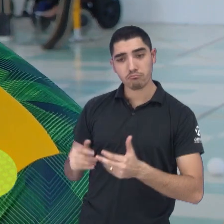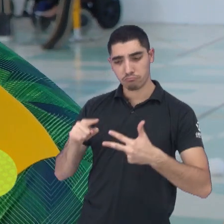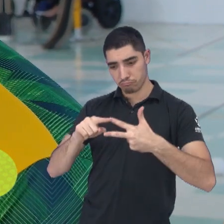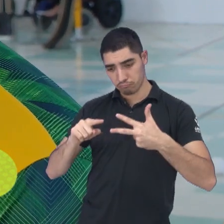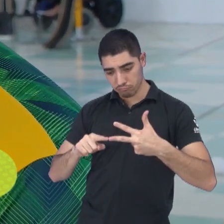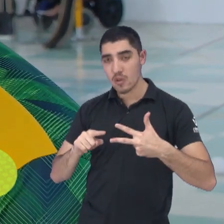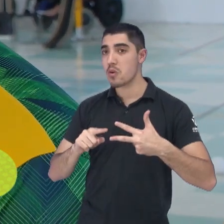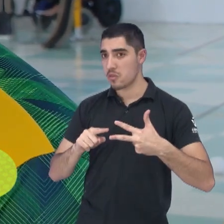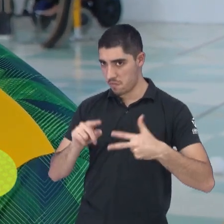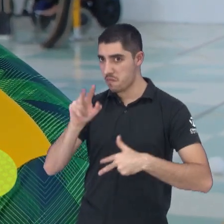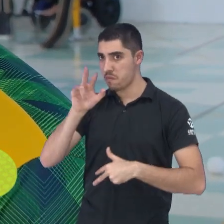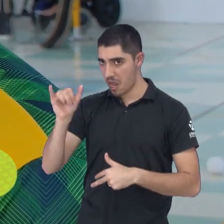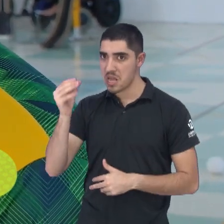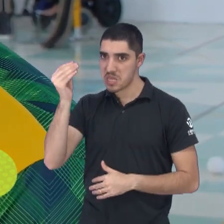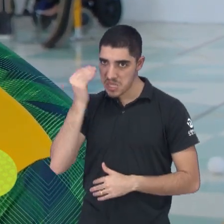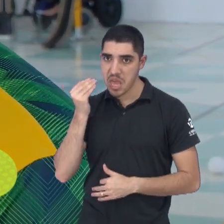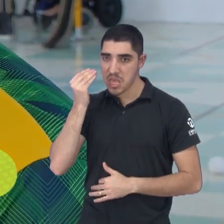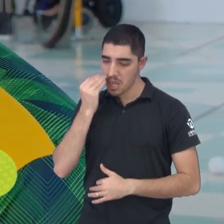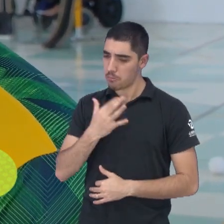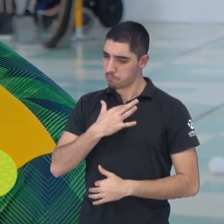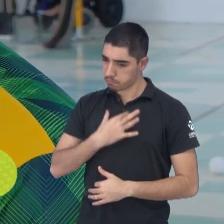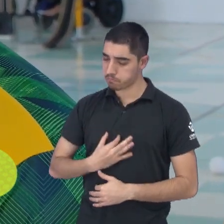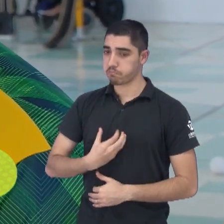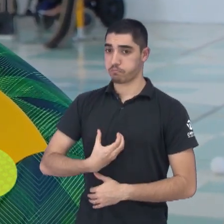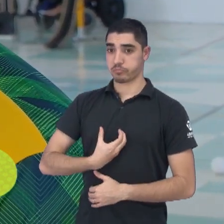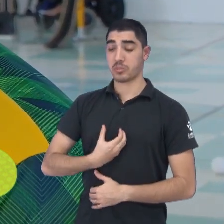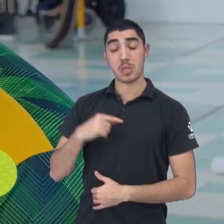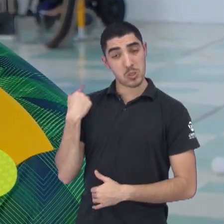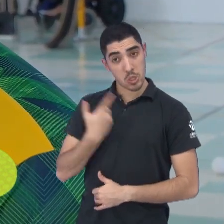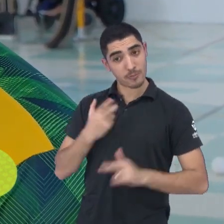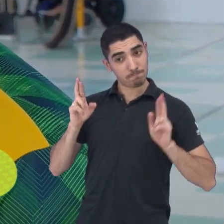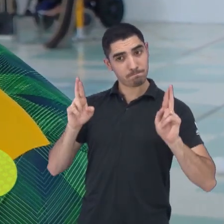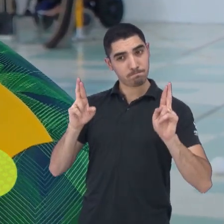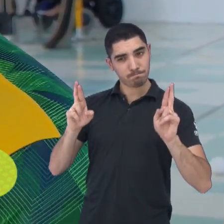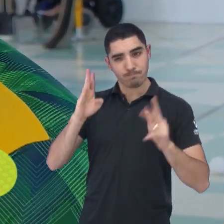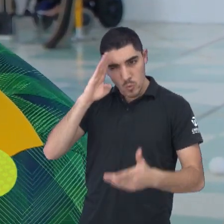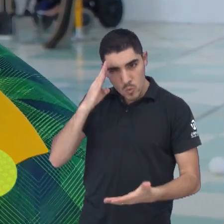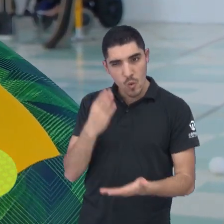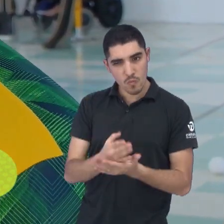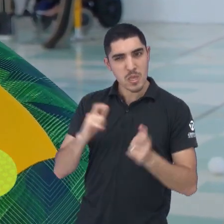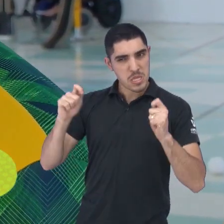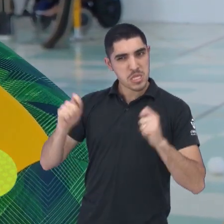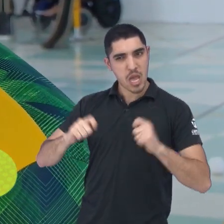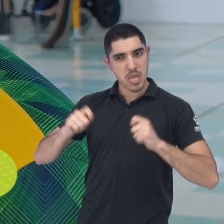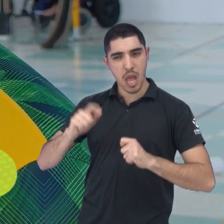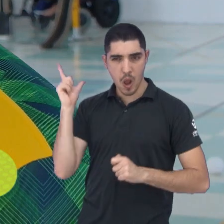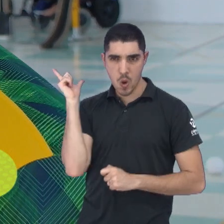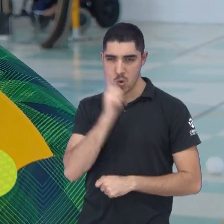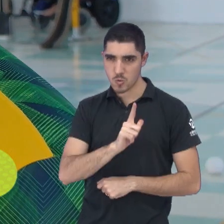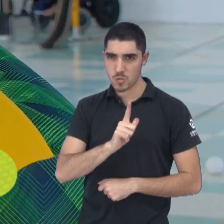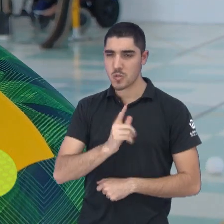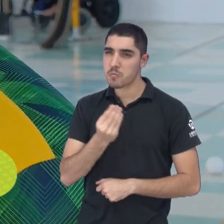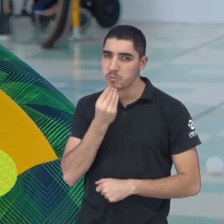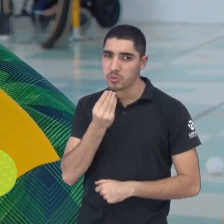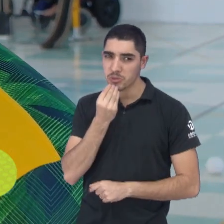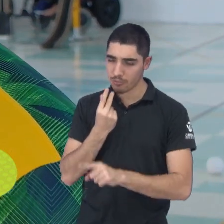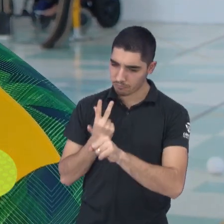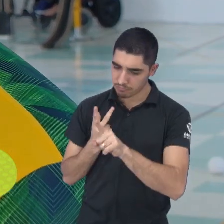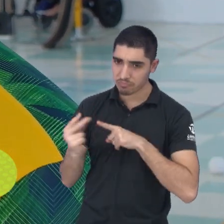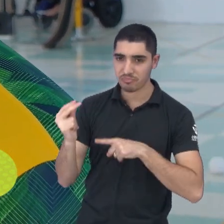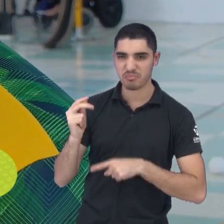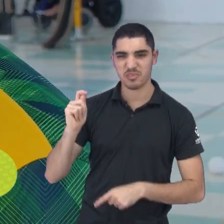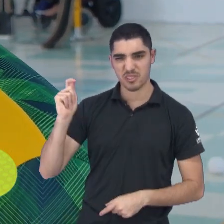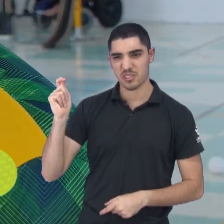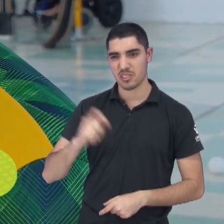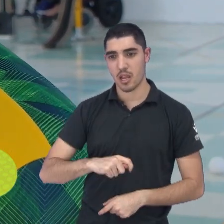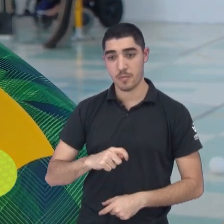grupos que vão brigar em Paris, e a gente está muito confiante, né, do nosso desempenho, do que a gente pode conquistar lá em Paris. Então a